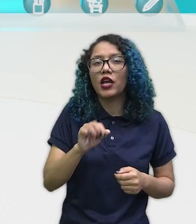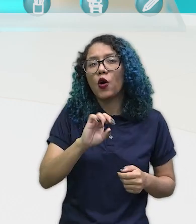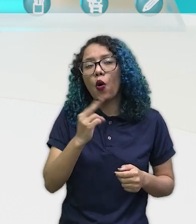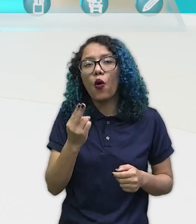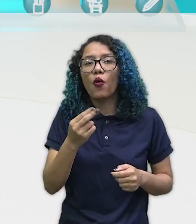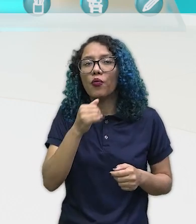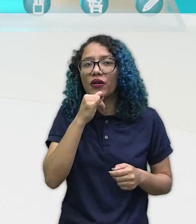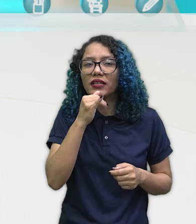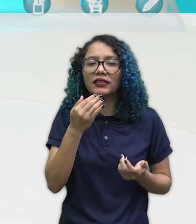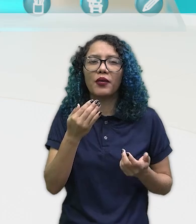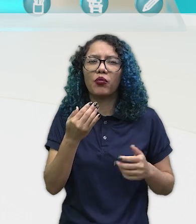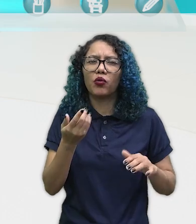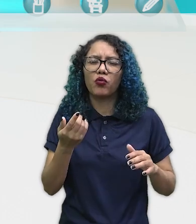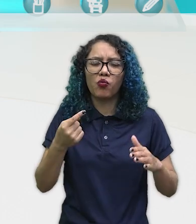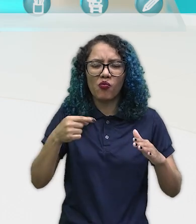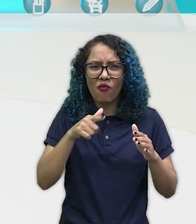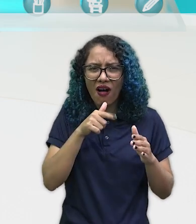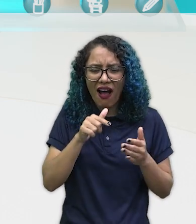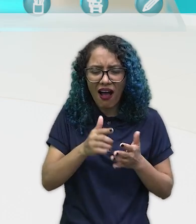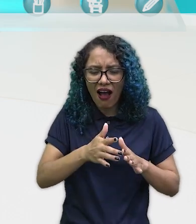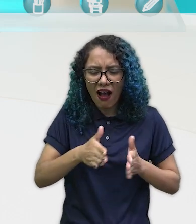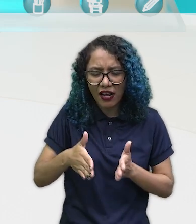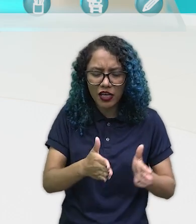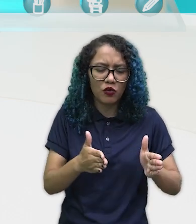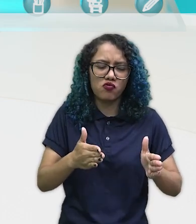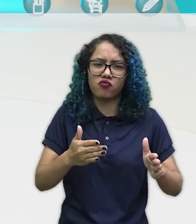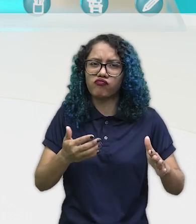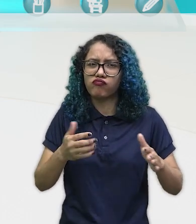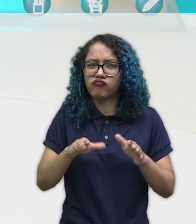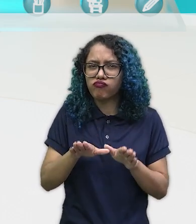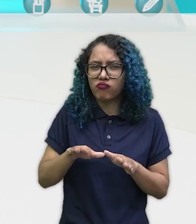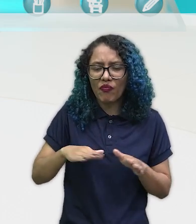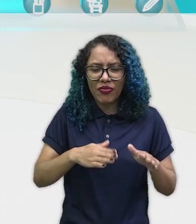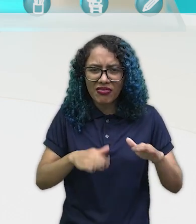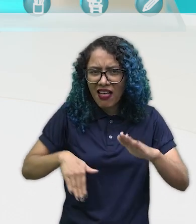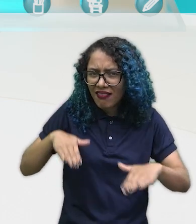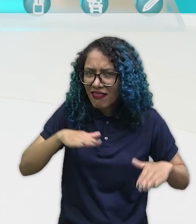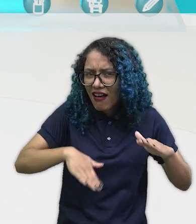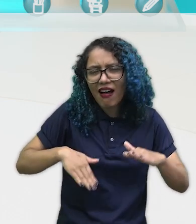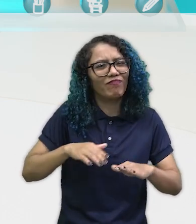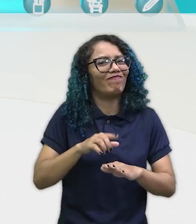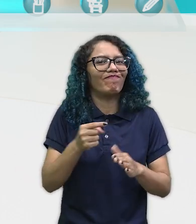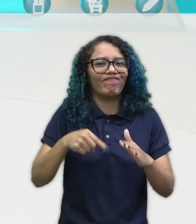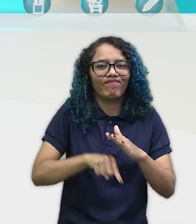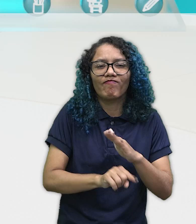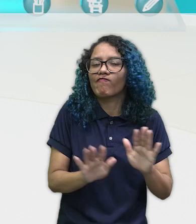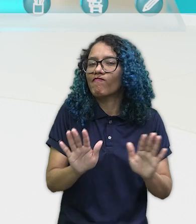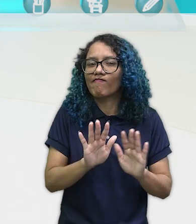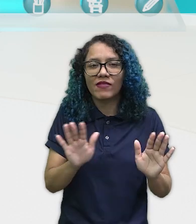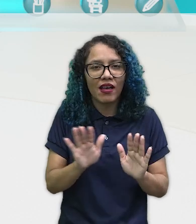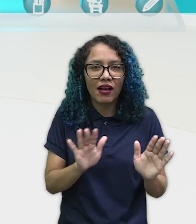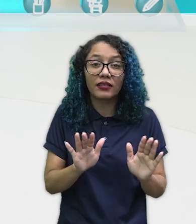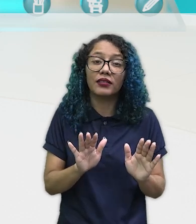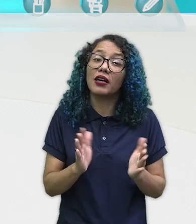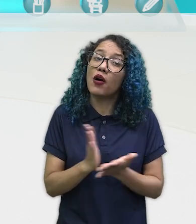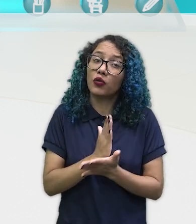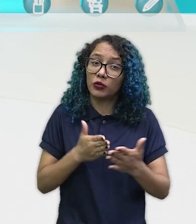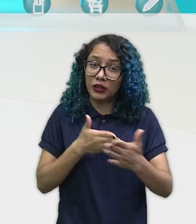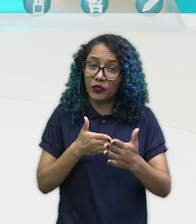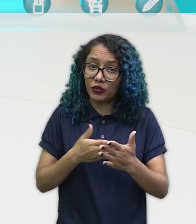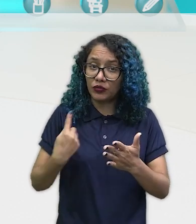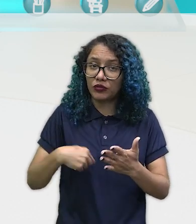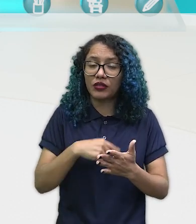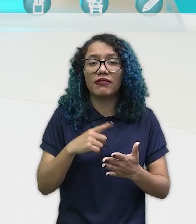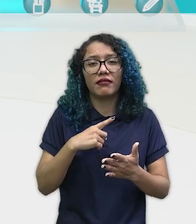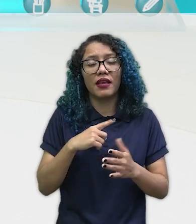profundidades imensas na água. Enfim, a gente tem certas limitações, mas a gente tem, assim,